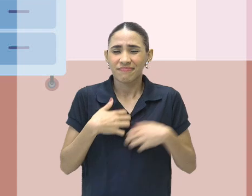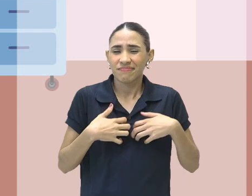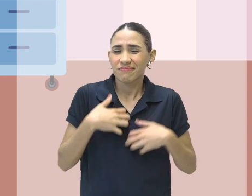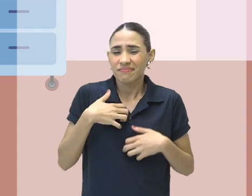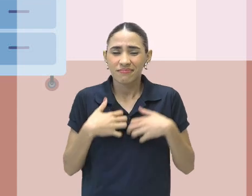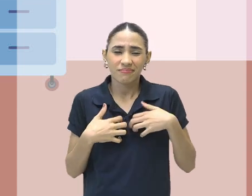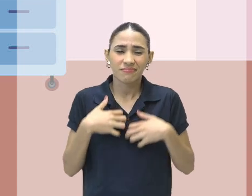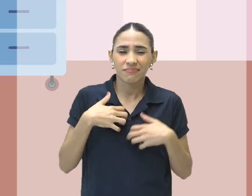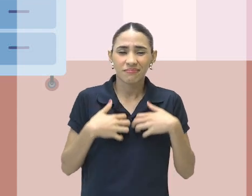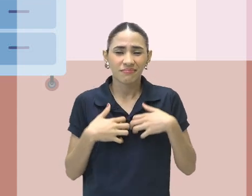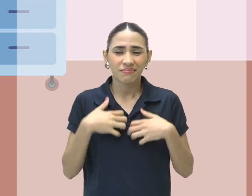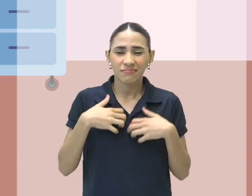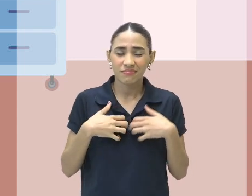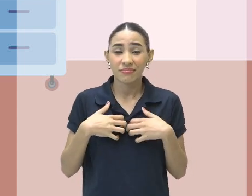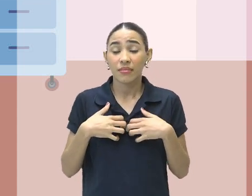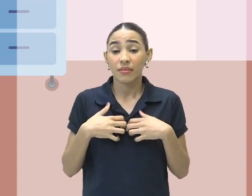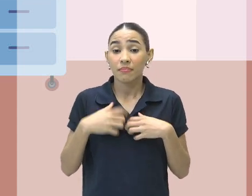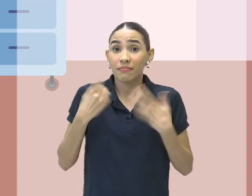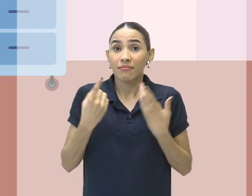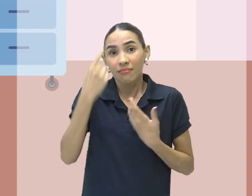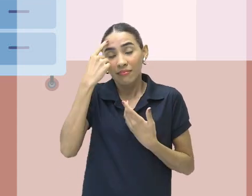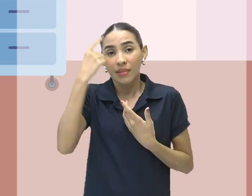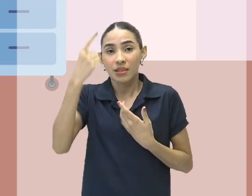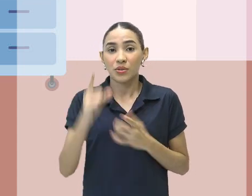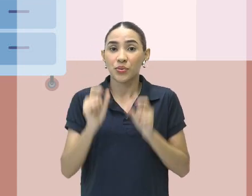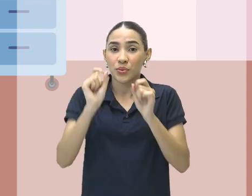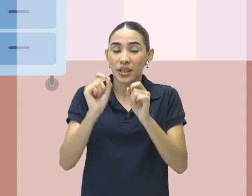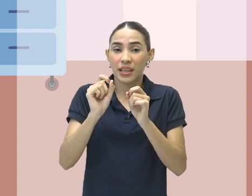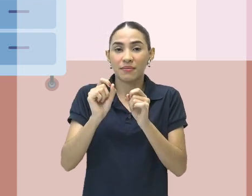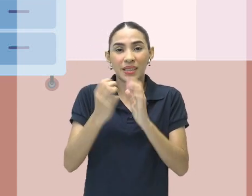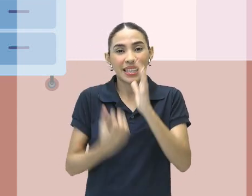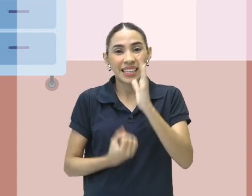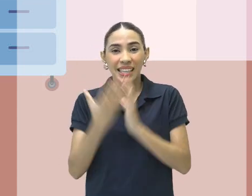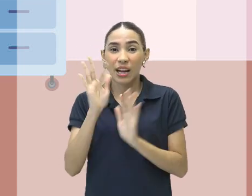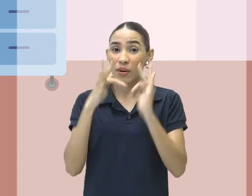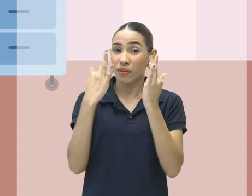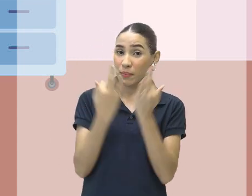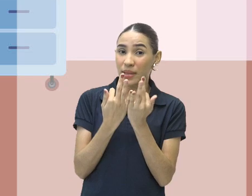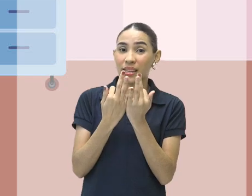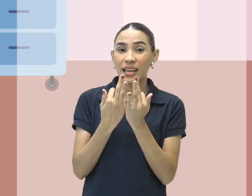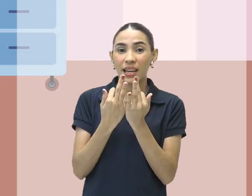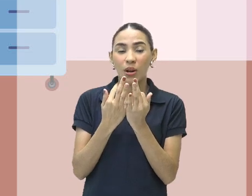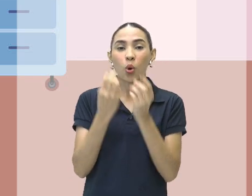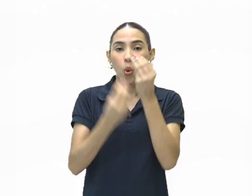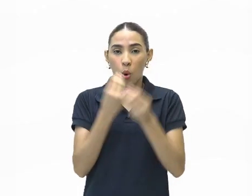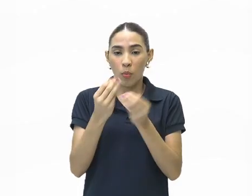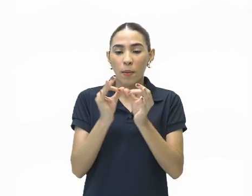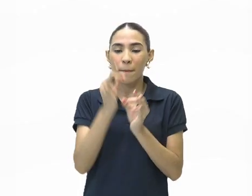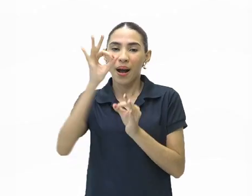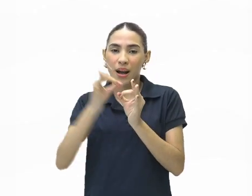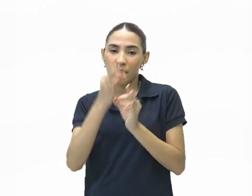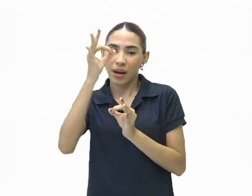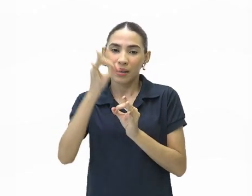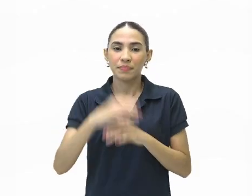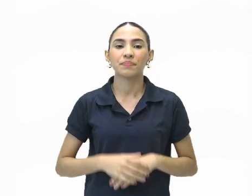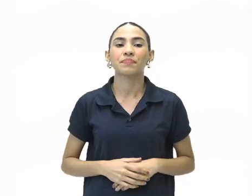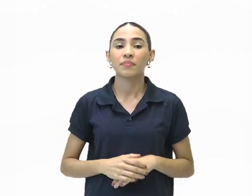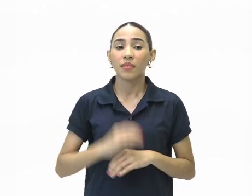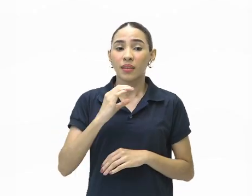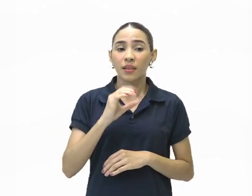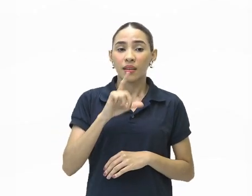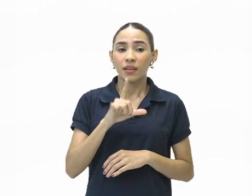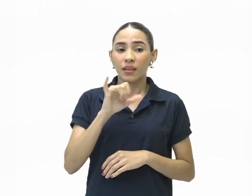interno dela e aí ela decide então tecer esse marido. E o clímax da história, professor? Então,